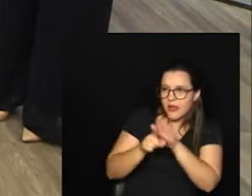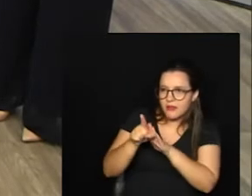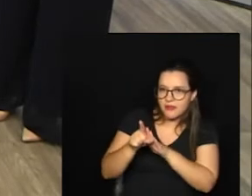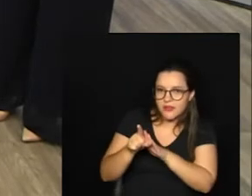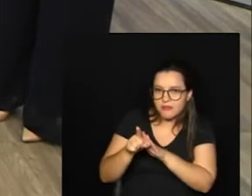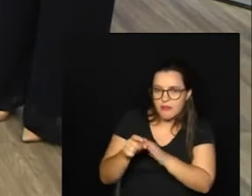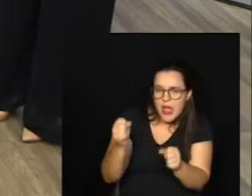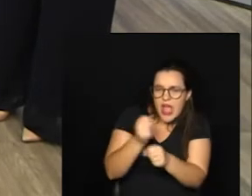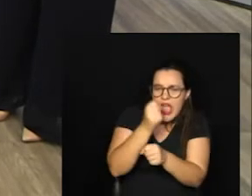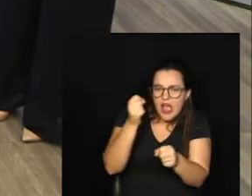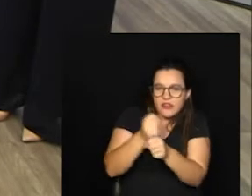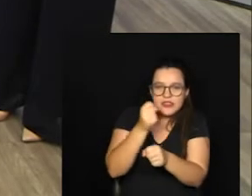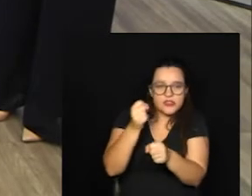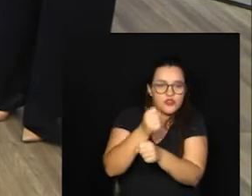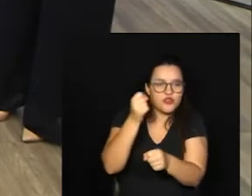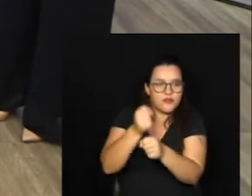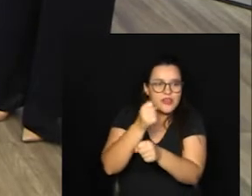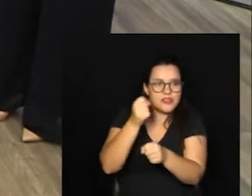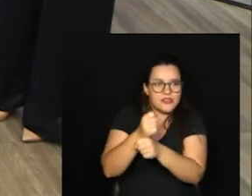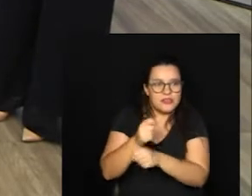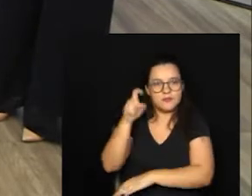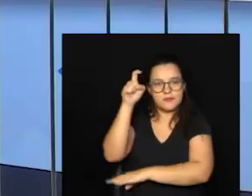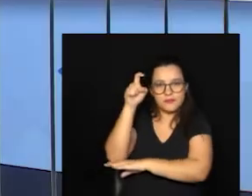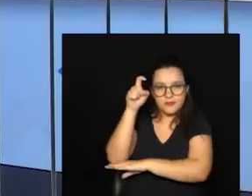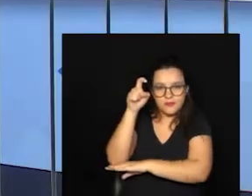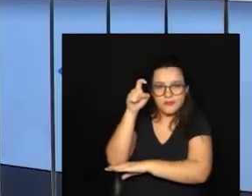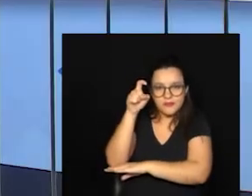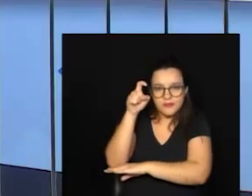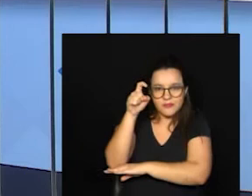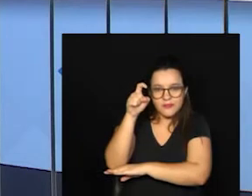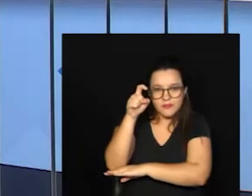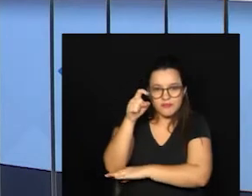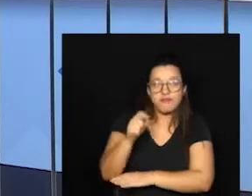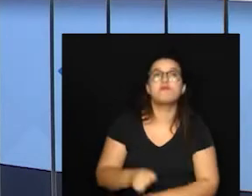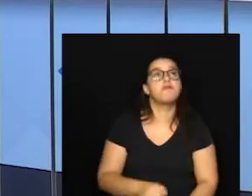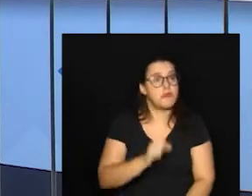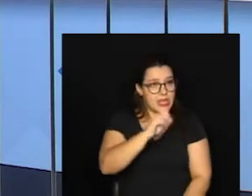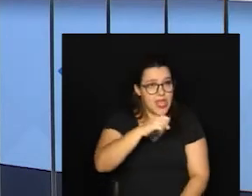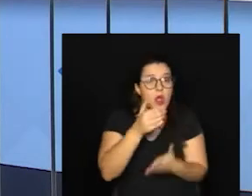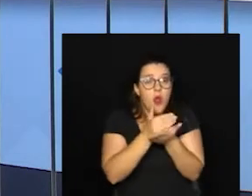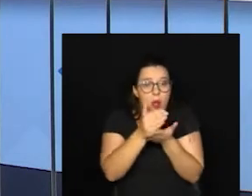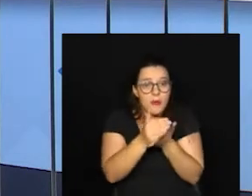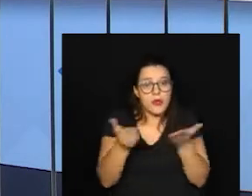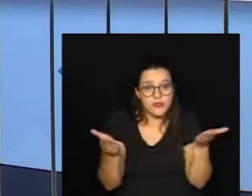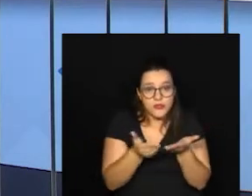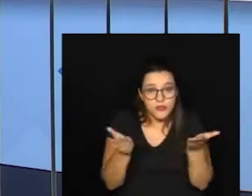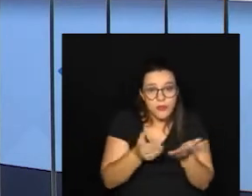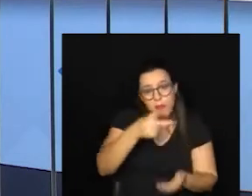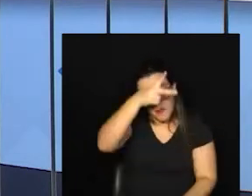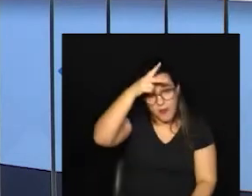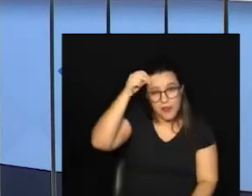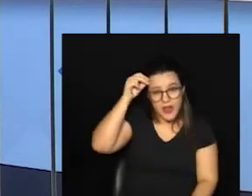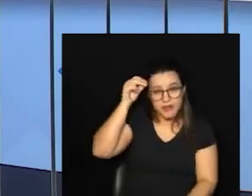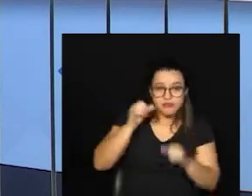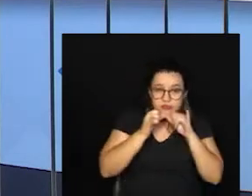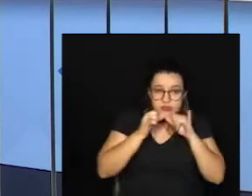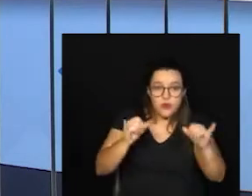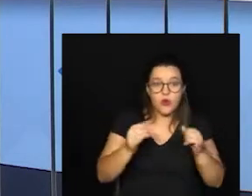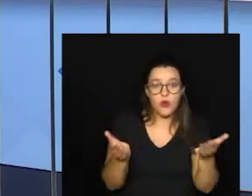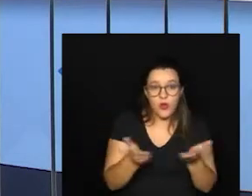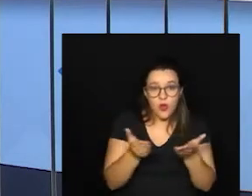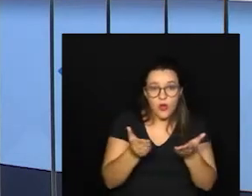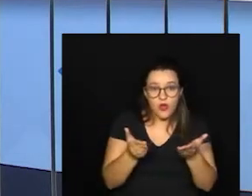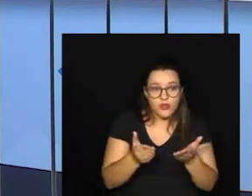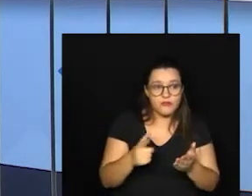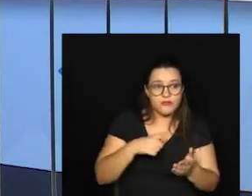de convivência, a gente tem alguma novidade? Temos sim, as obras começaram hoje, o prefeito falou sobre isso e o funcionamento da Feira Hippie.